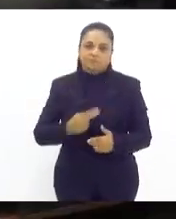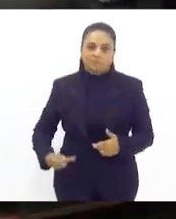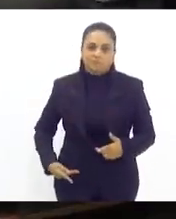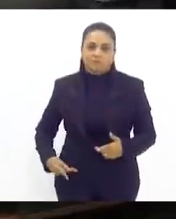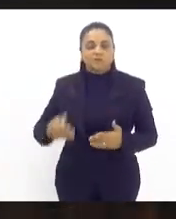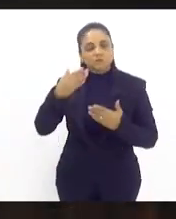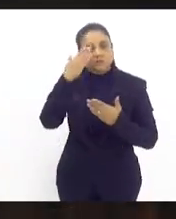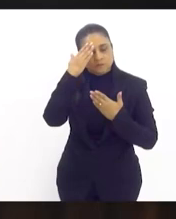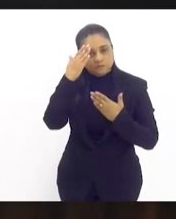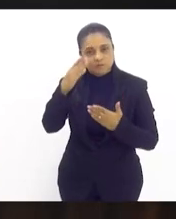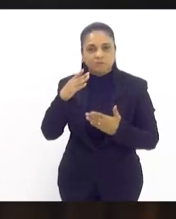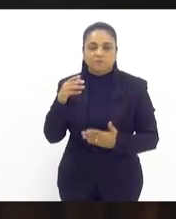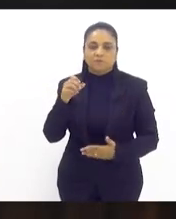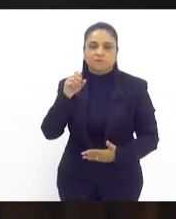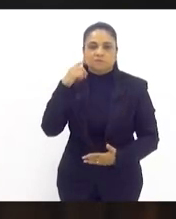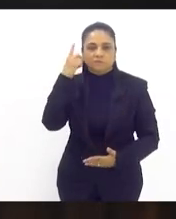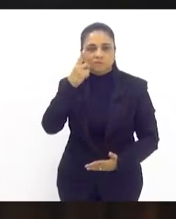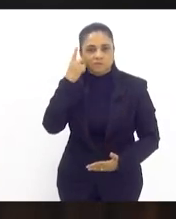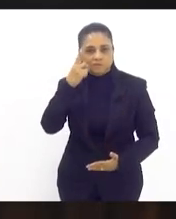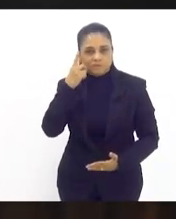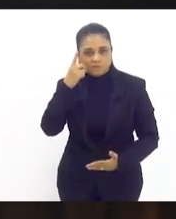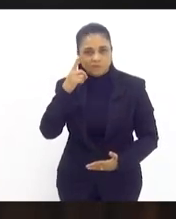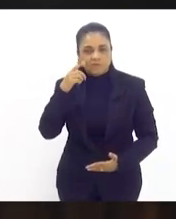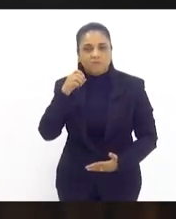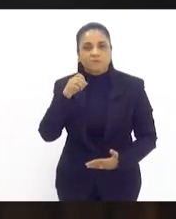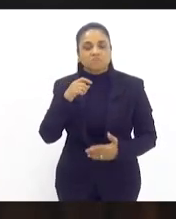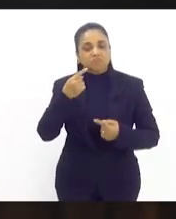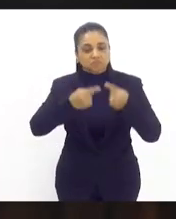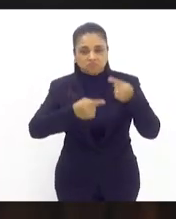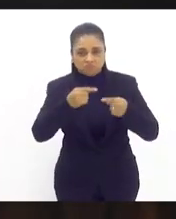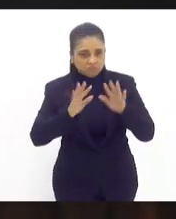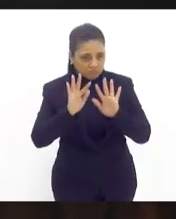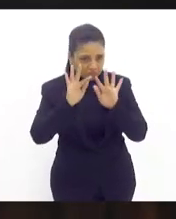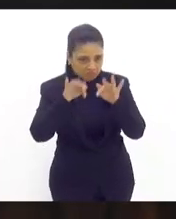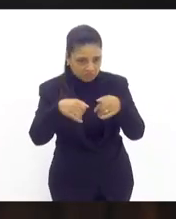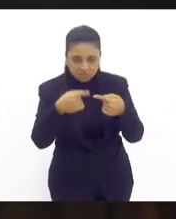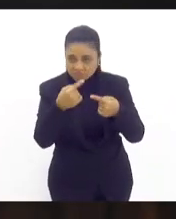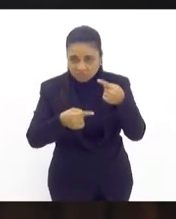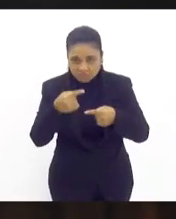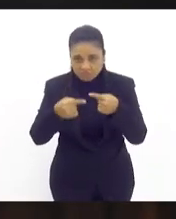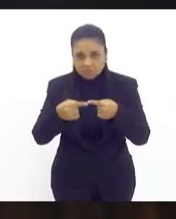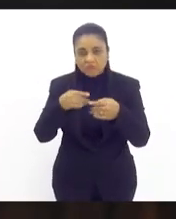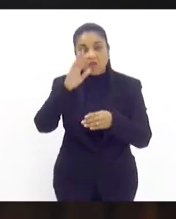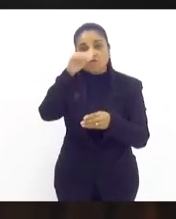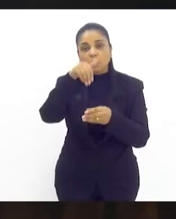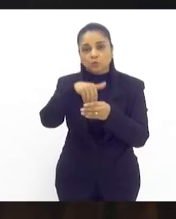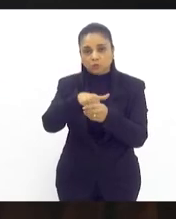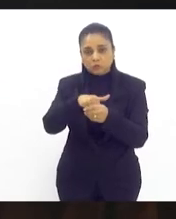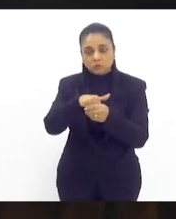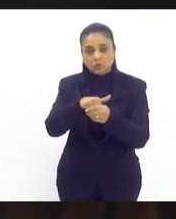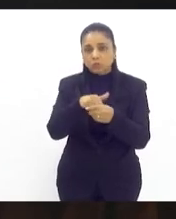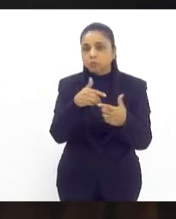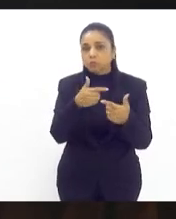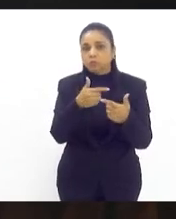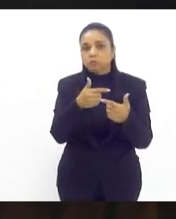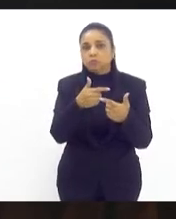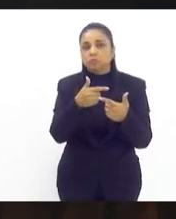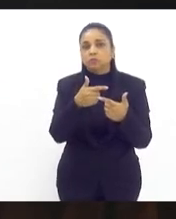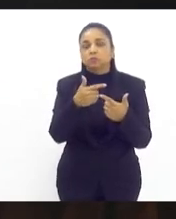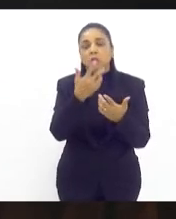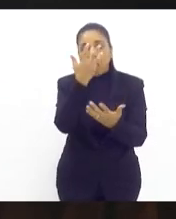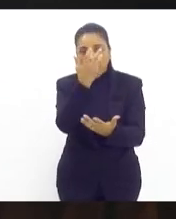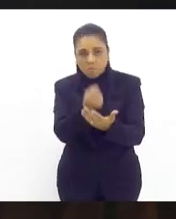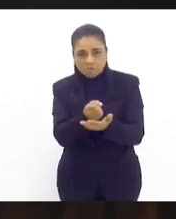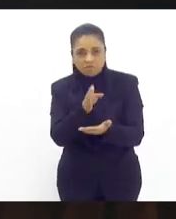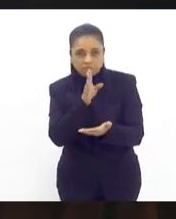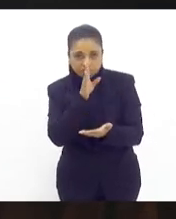Obrigado Deputado Sérgio Fernandes não haver mais Quem Queira discutir encerrado a discussão em votação no havendo aqueles que a própria